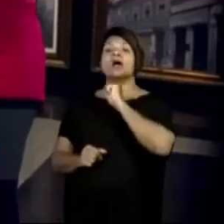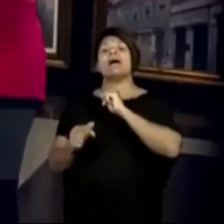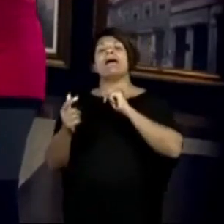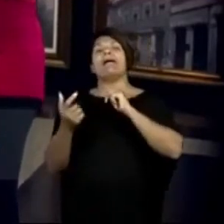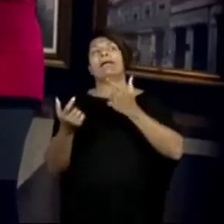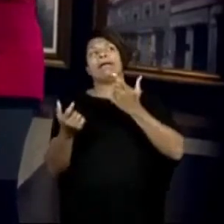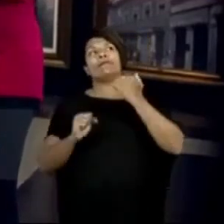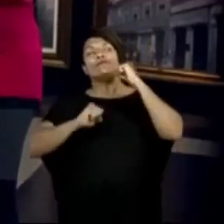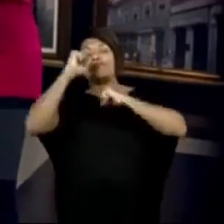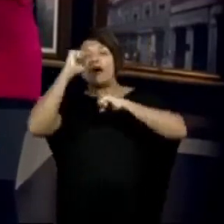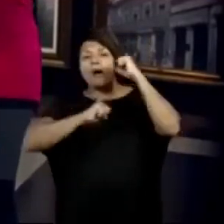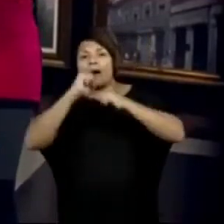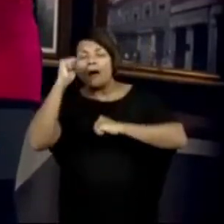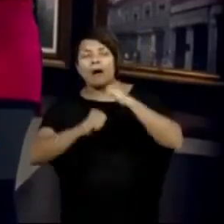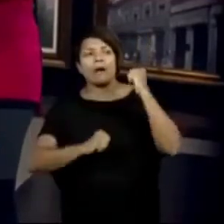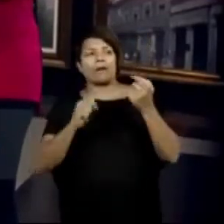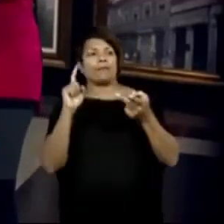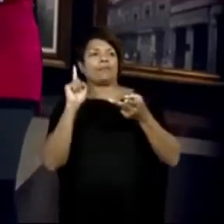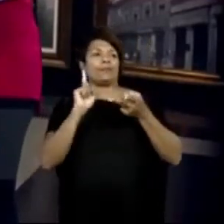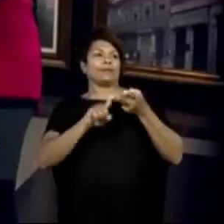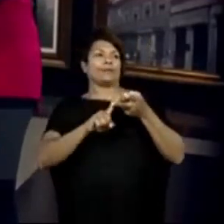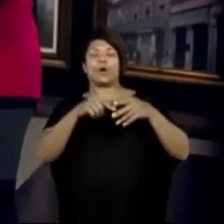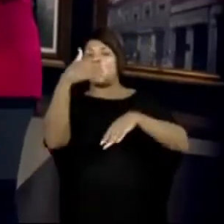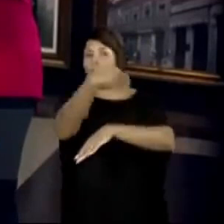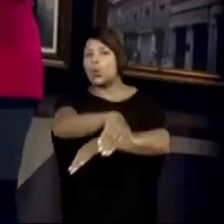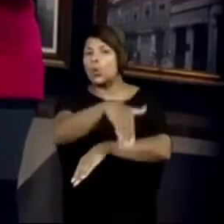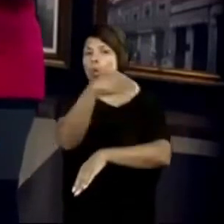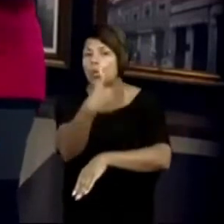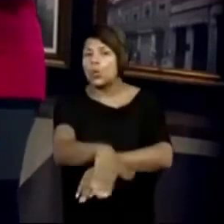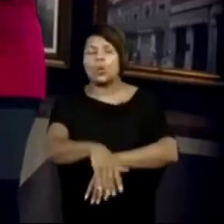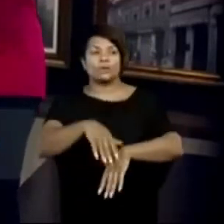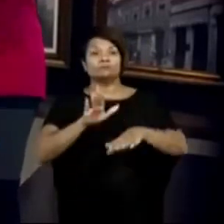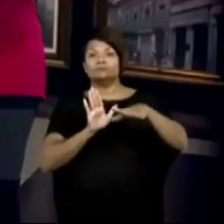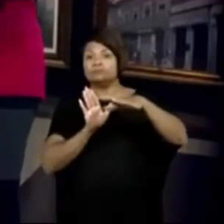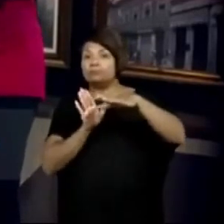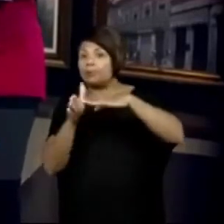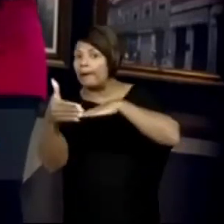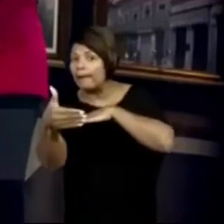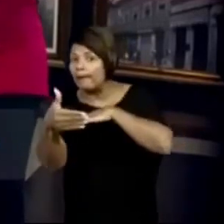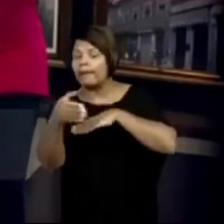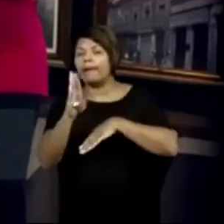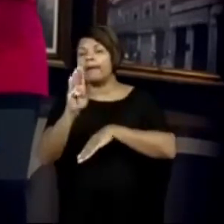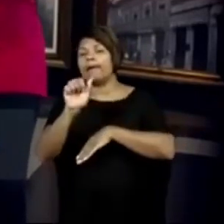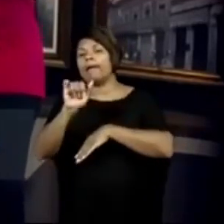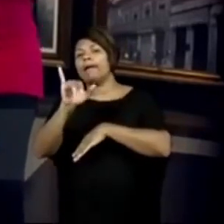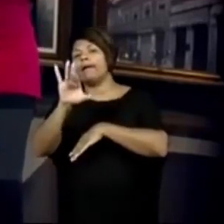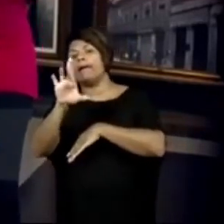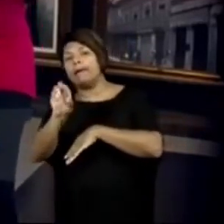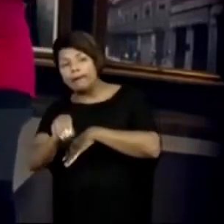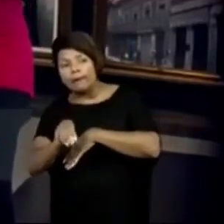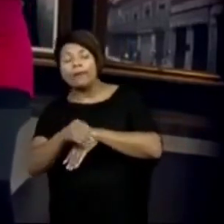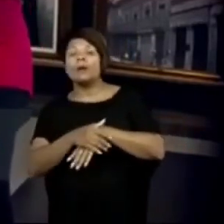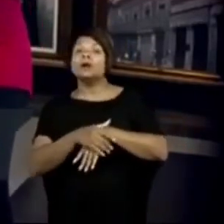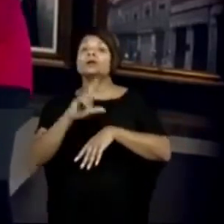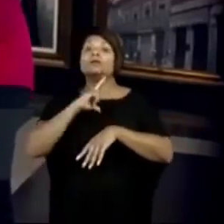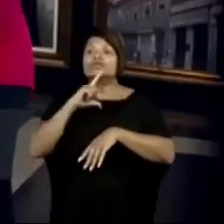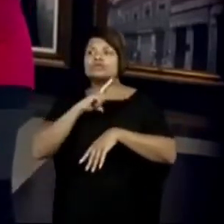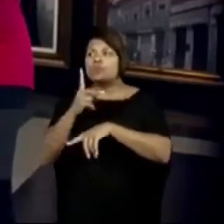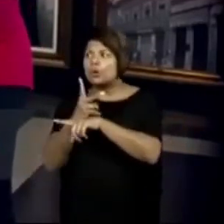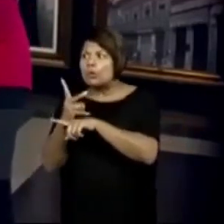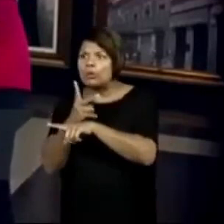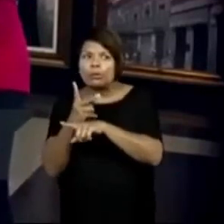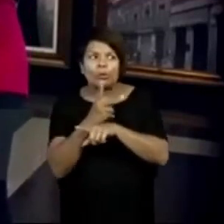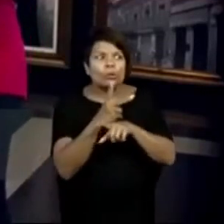os trabalhadores, nas ruas, no bairro, buscava-se o mundo do futebol. Então,